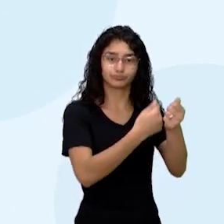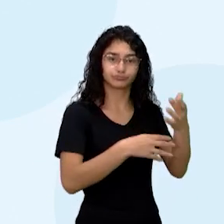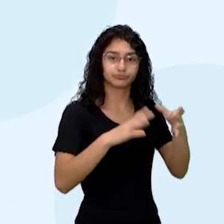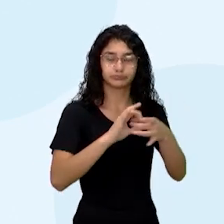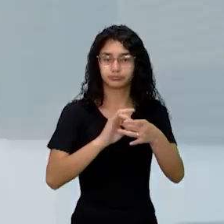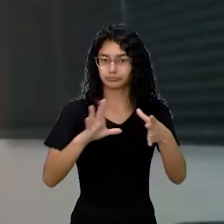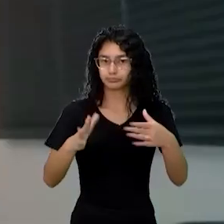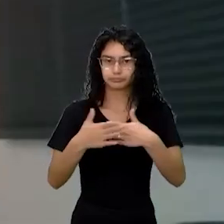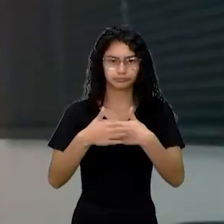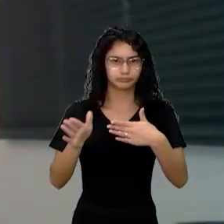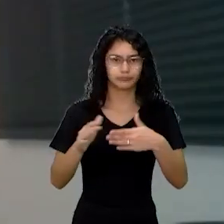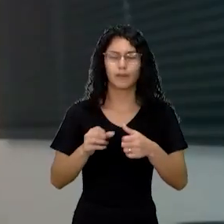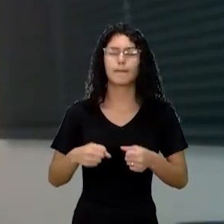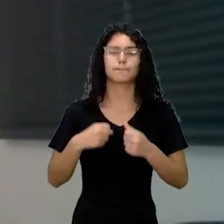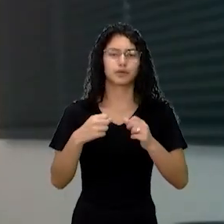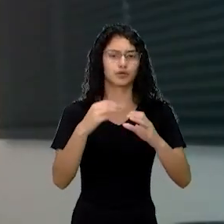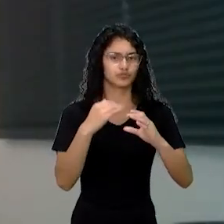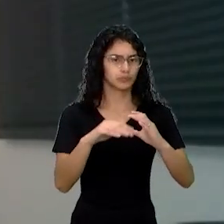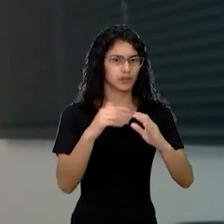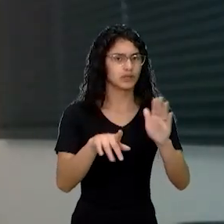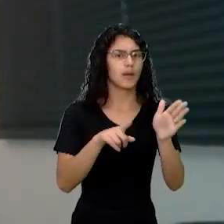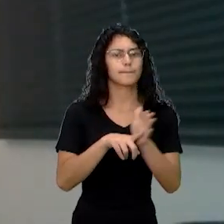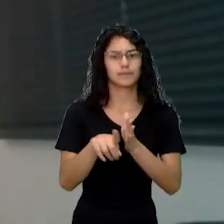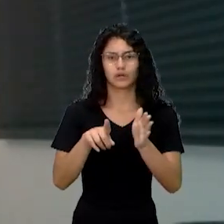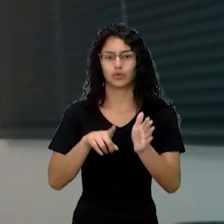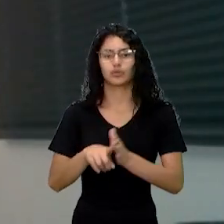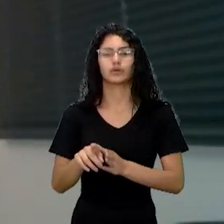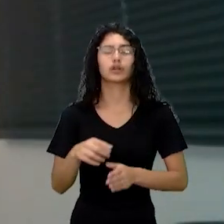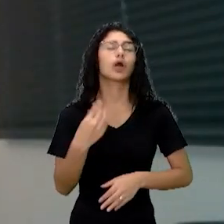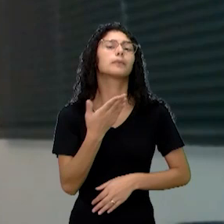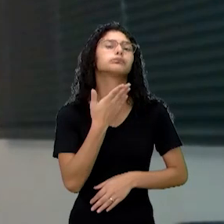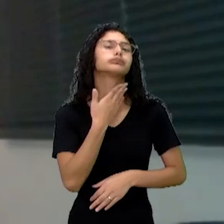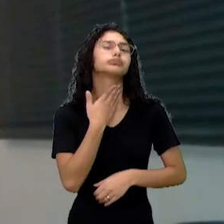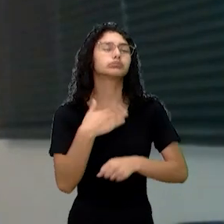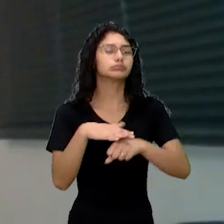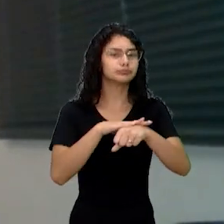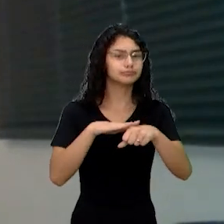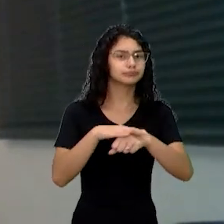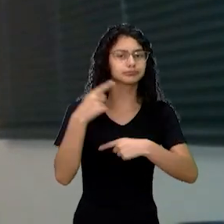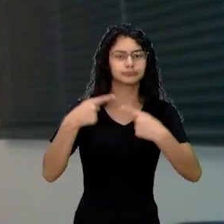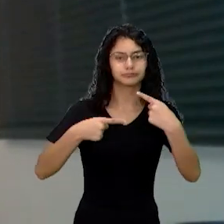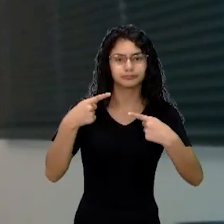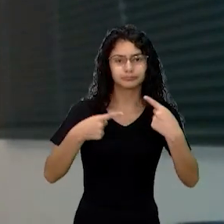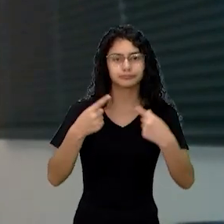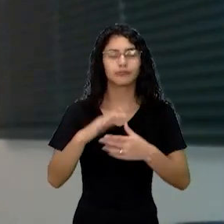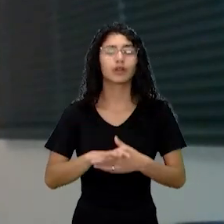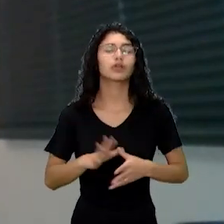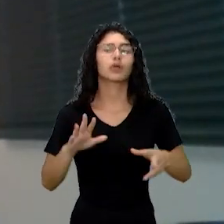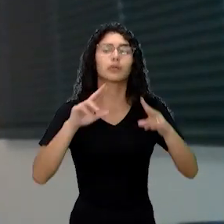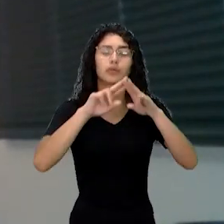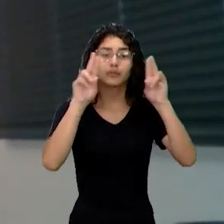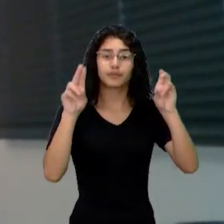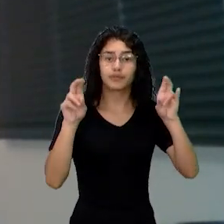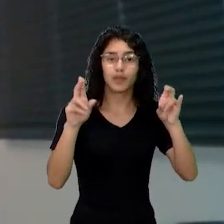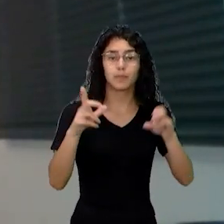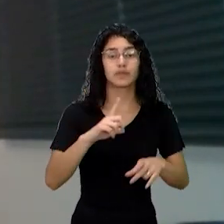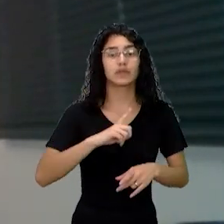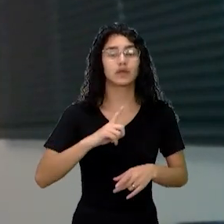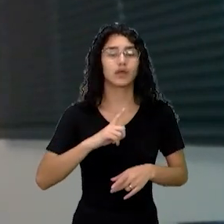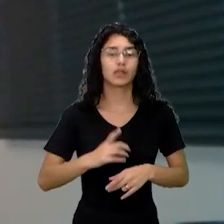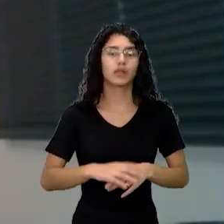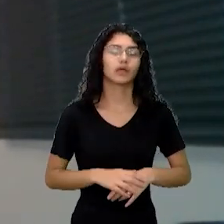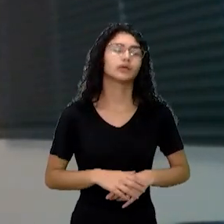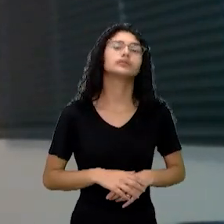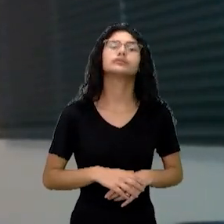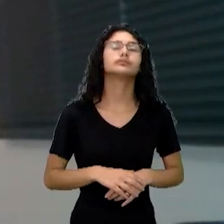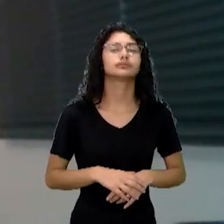aí, fiquem à vontade para mandar perguntas, né, e a gente vai batendo um papo, fazendo um diálogo mesmo sobre os temas ao longo aqui da